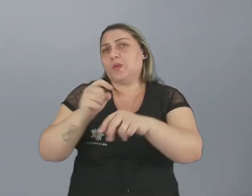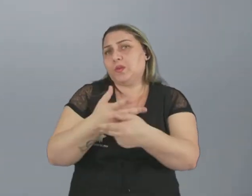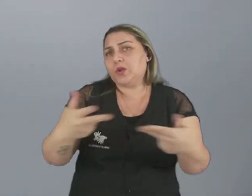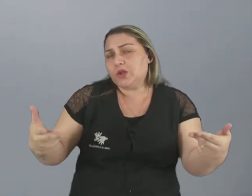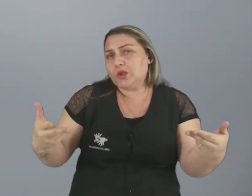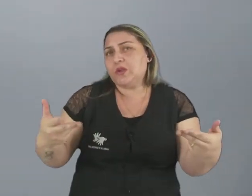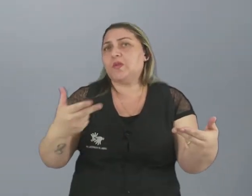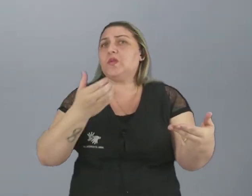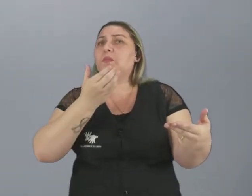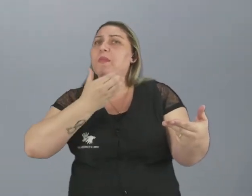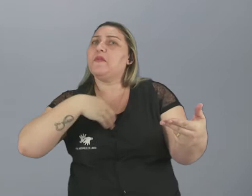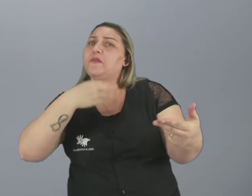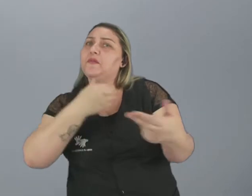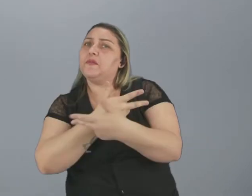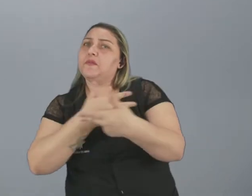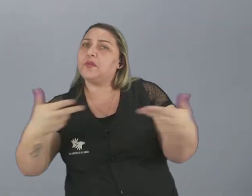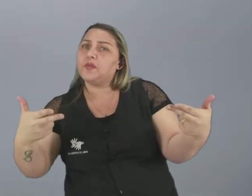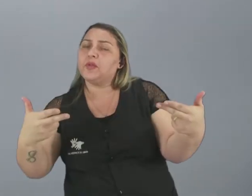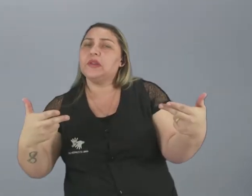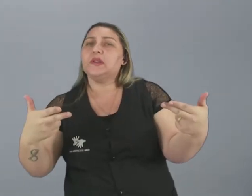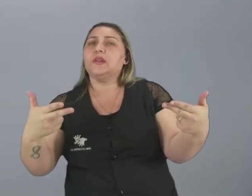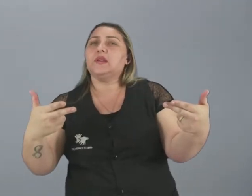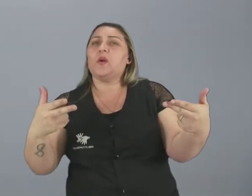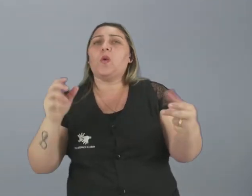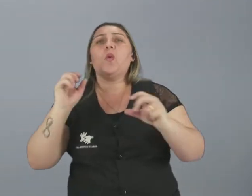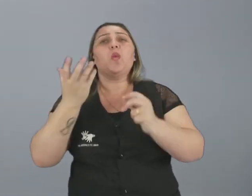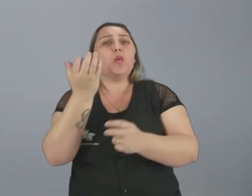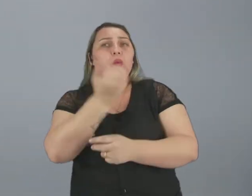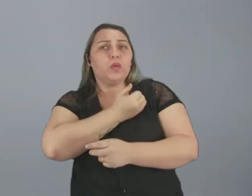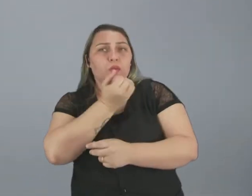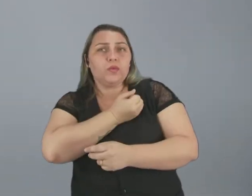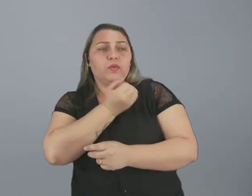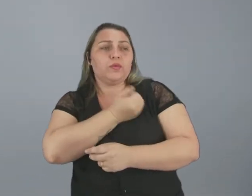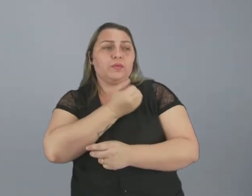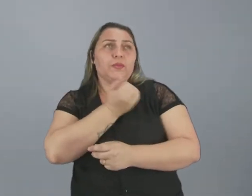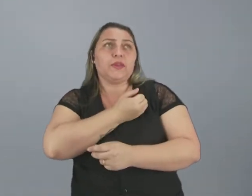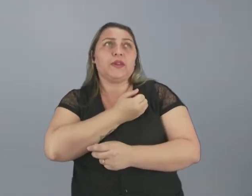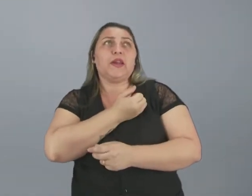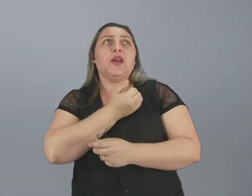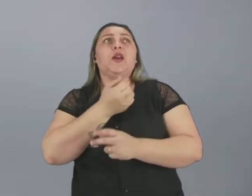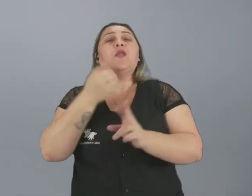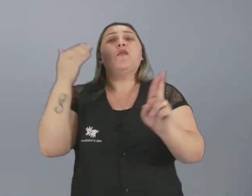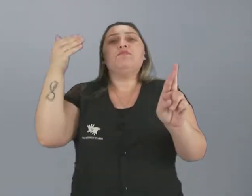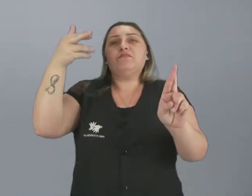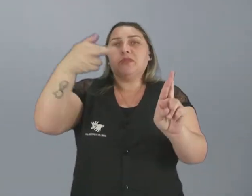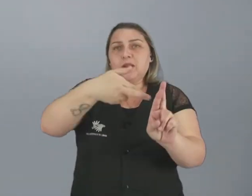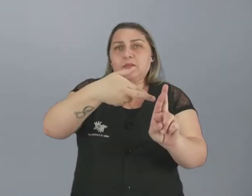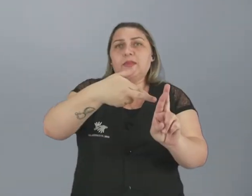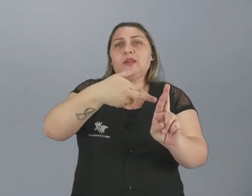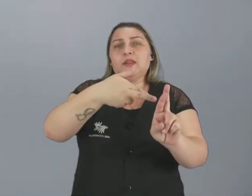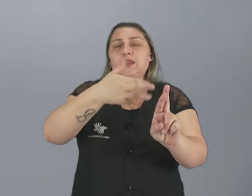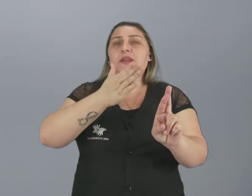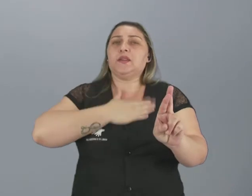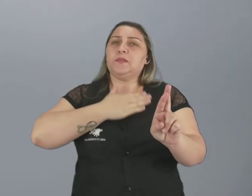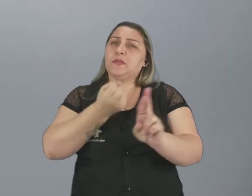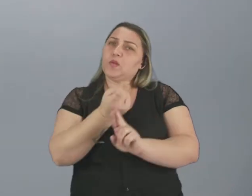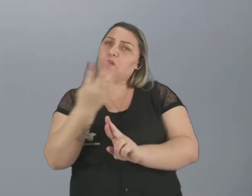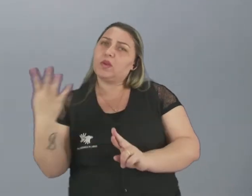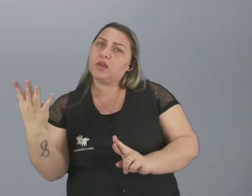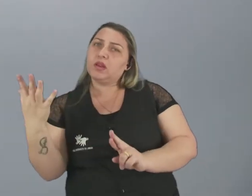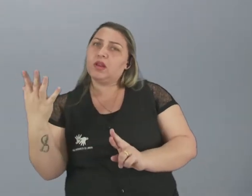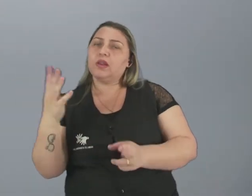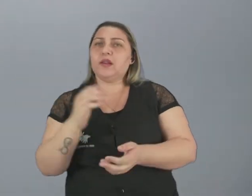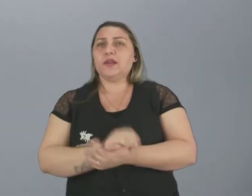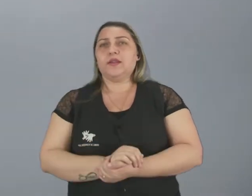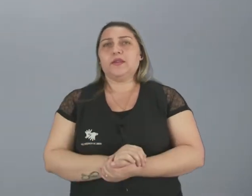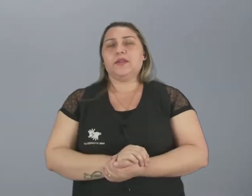um produto, uma fruta, seja o número, né, que eu vou representar essa minha quantidade. Aqui